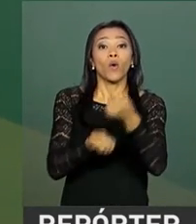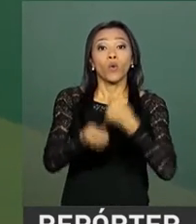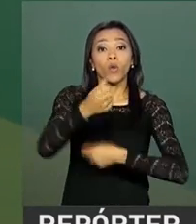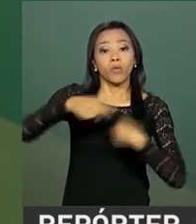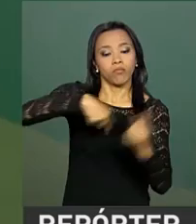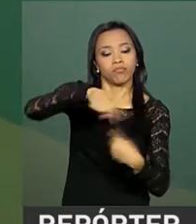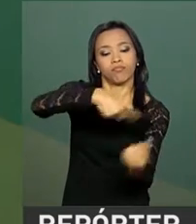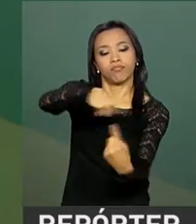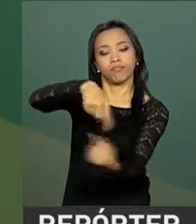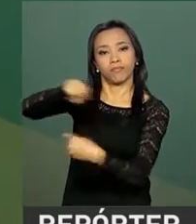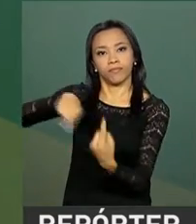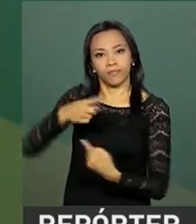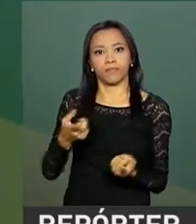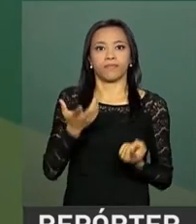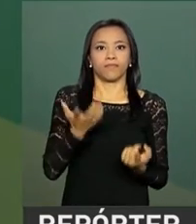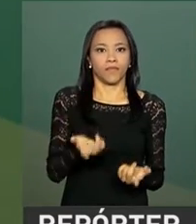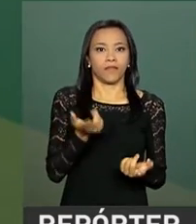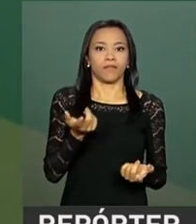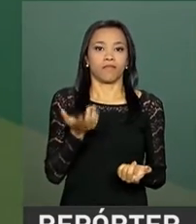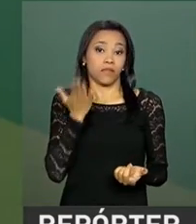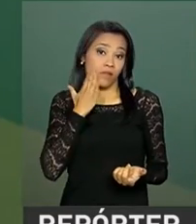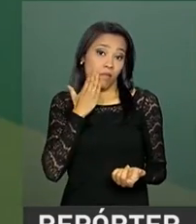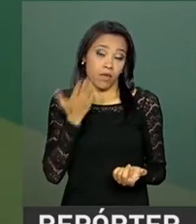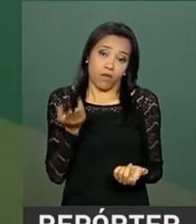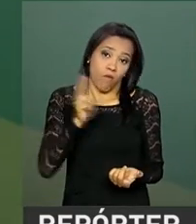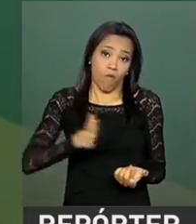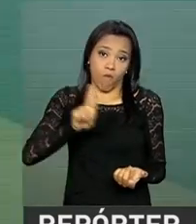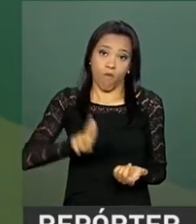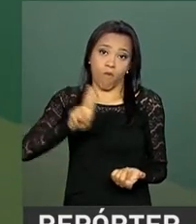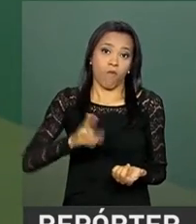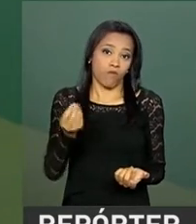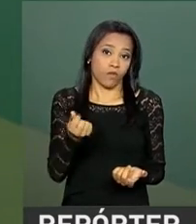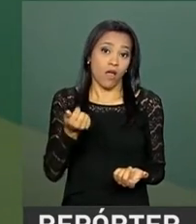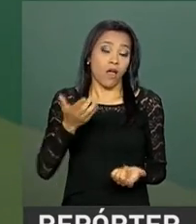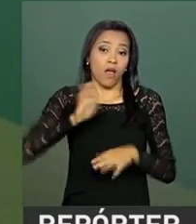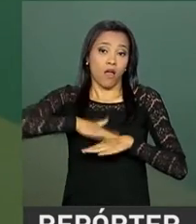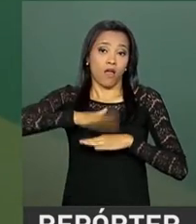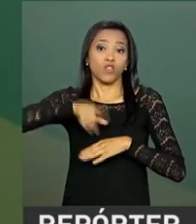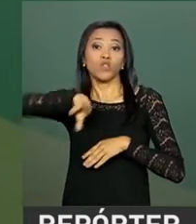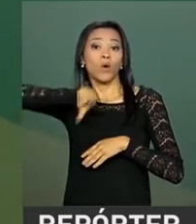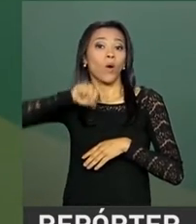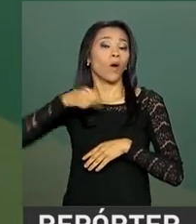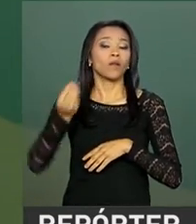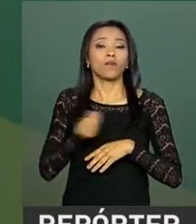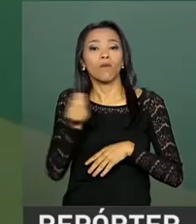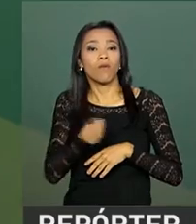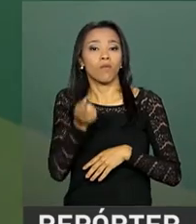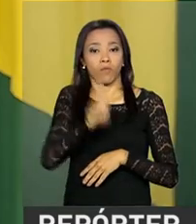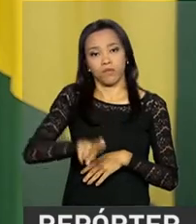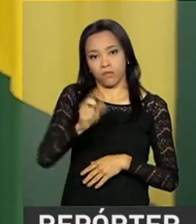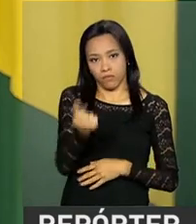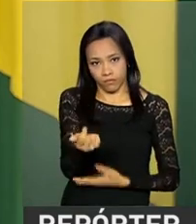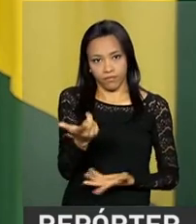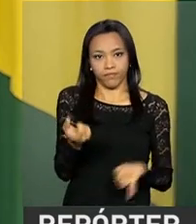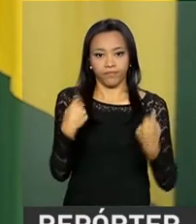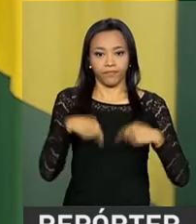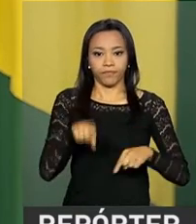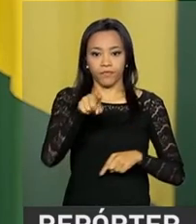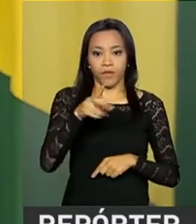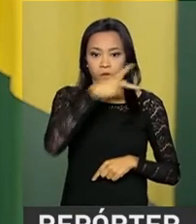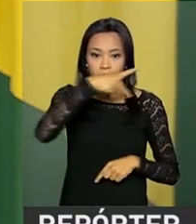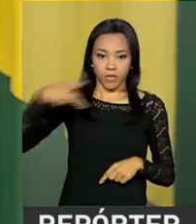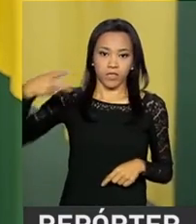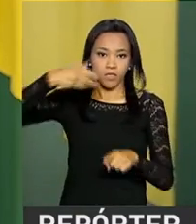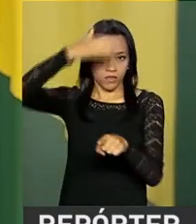a eficiência da aplicação. O trabalhador vai escolher onde vai aplicar o recurso. O presidente